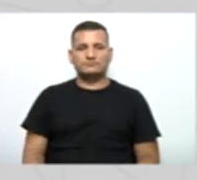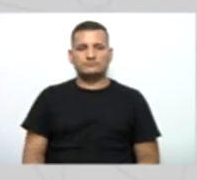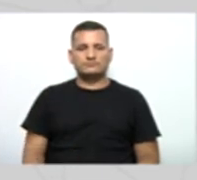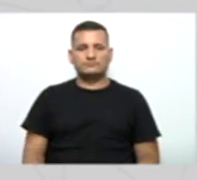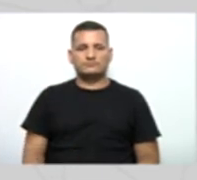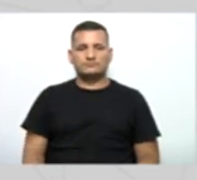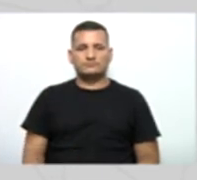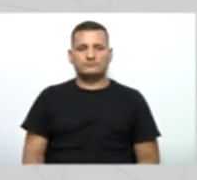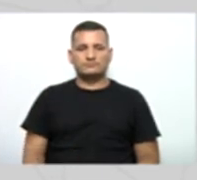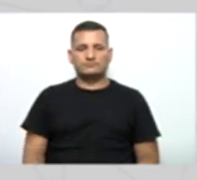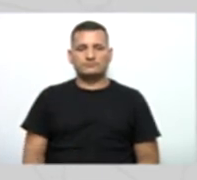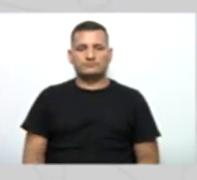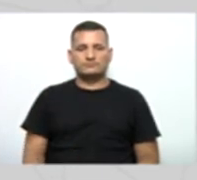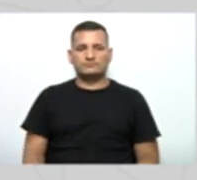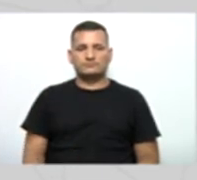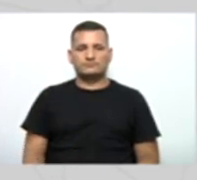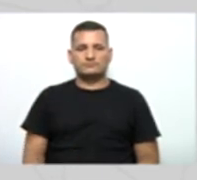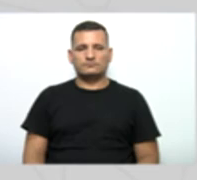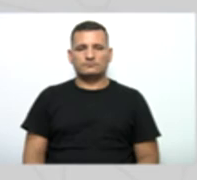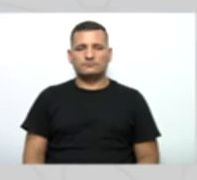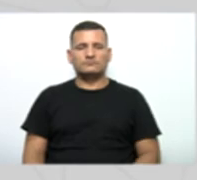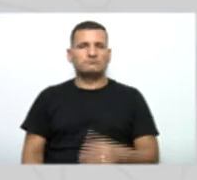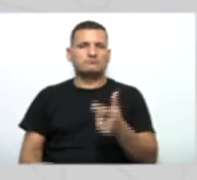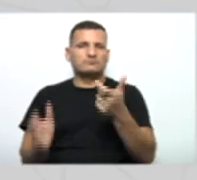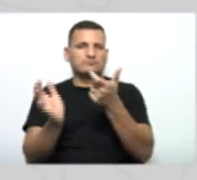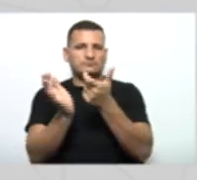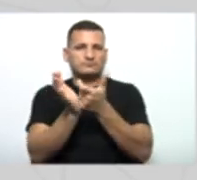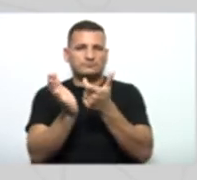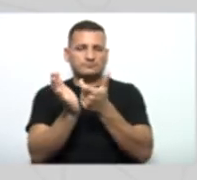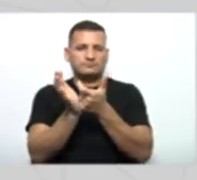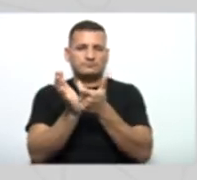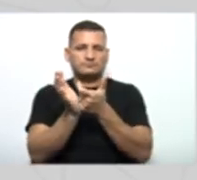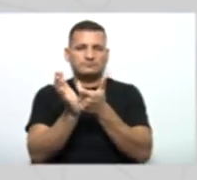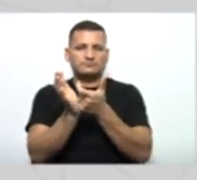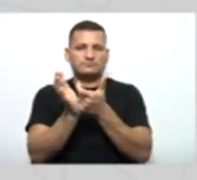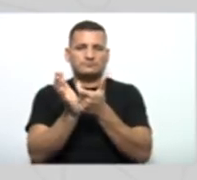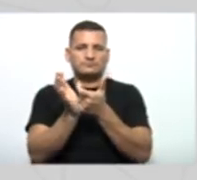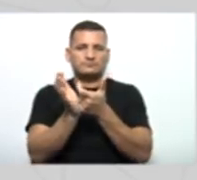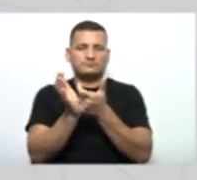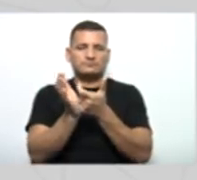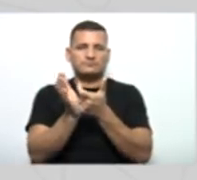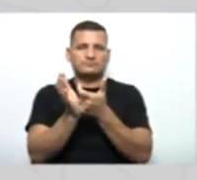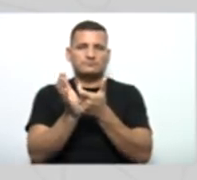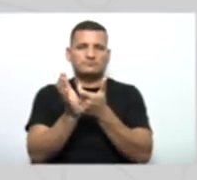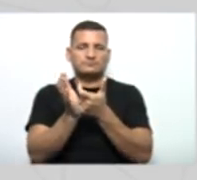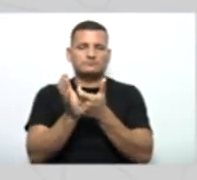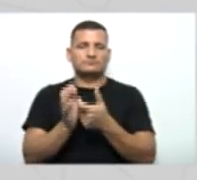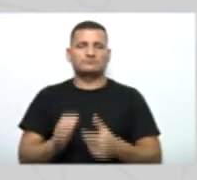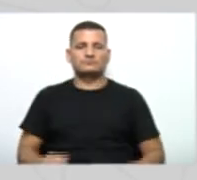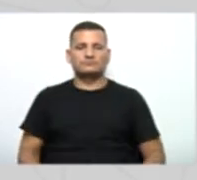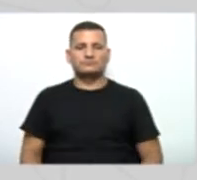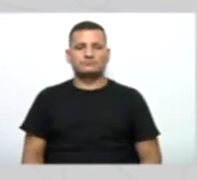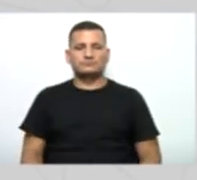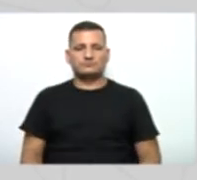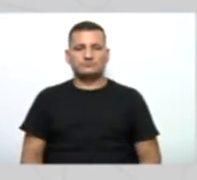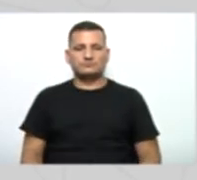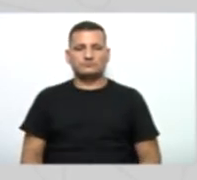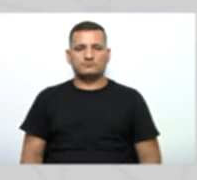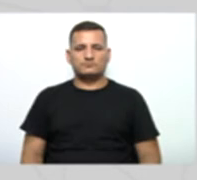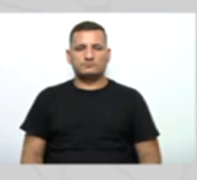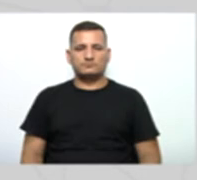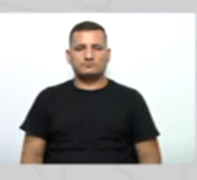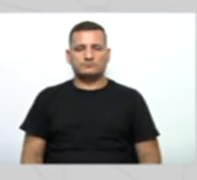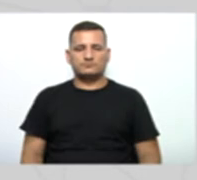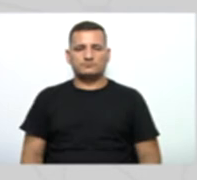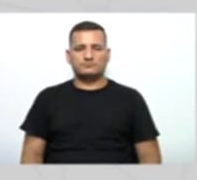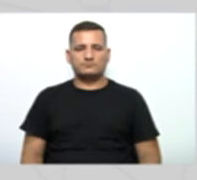nada. Por quê? Porque você só criou a classe, mas não está utilizando as informações dessa classe. Você precisa